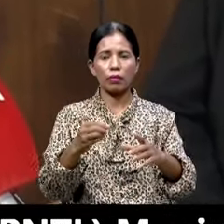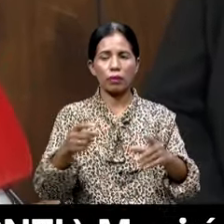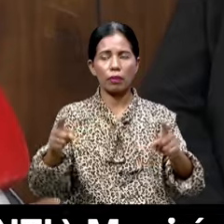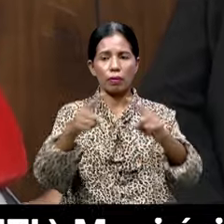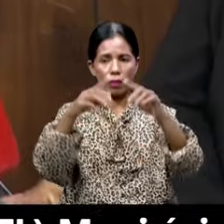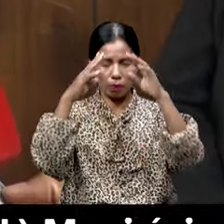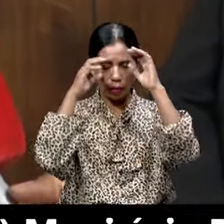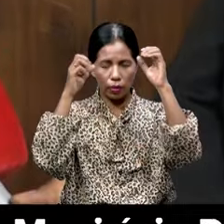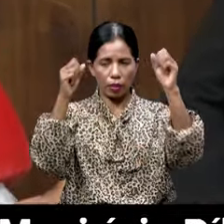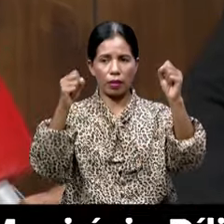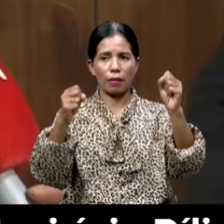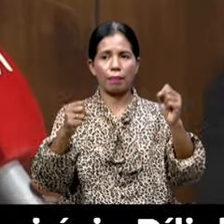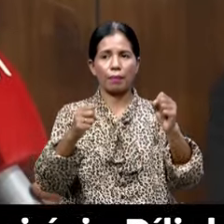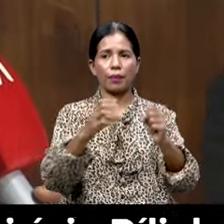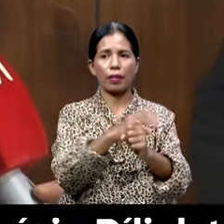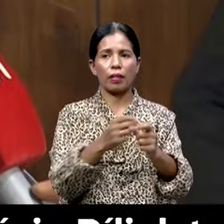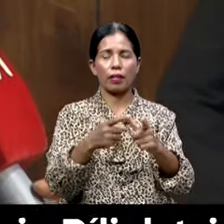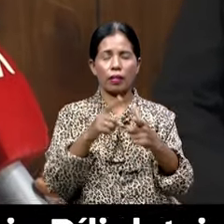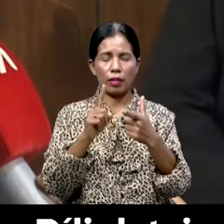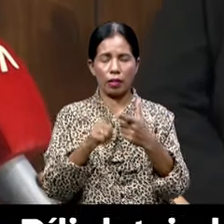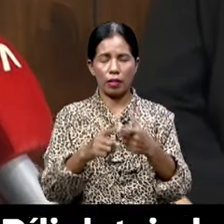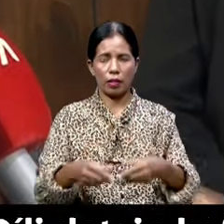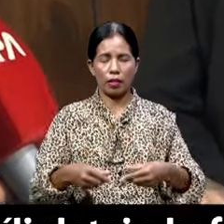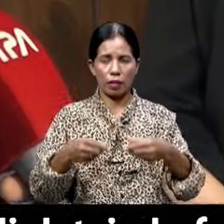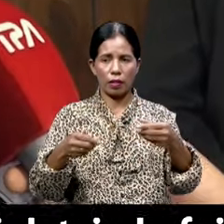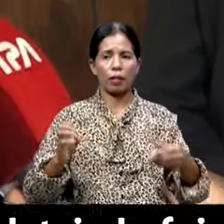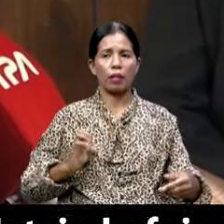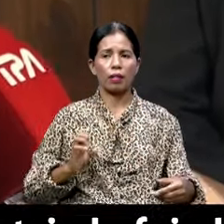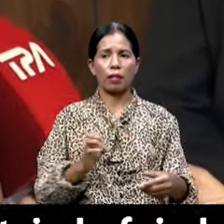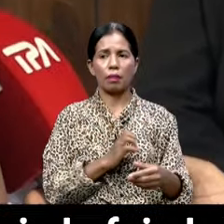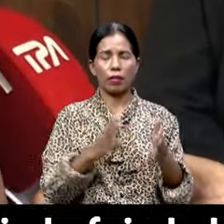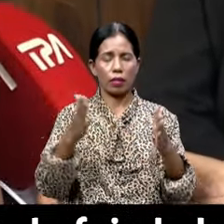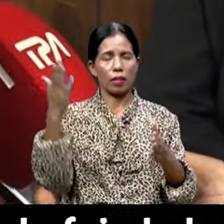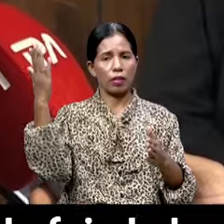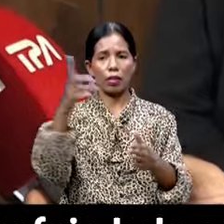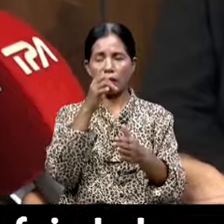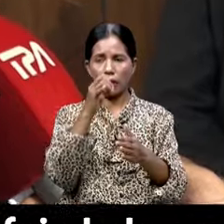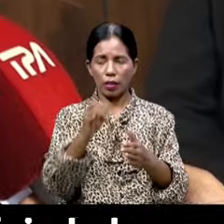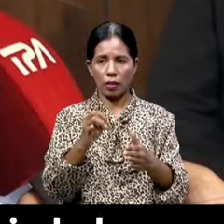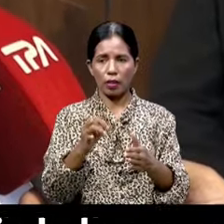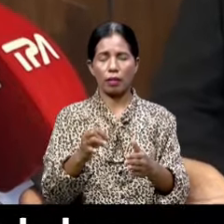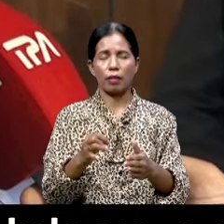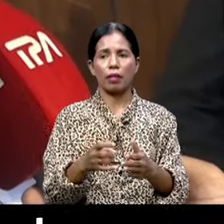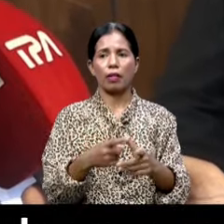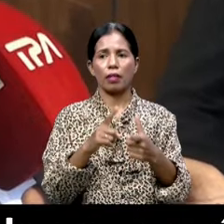Presidente, já nos deu essa possibilidade, o nosso embaixador já visitou em Dili, portanto,